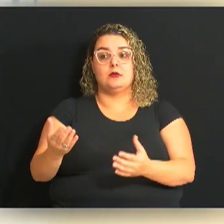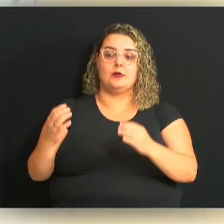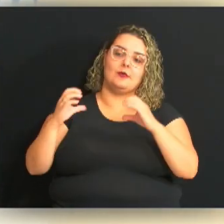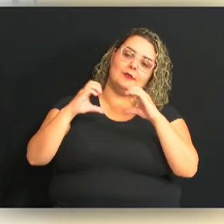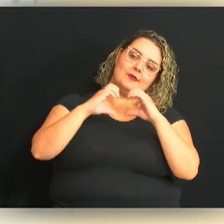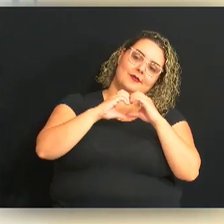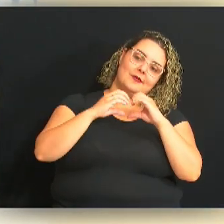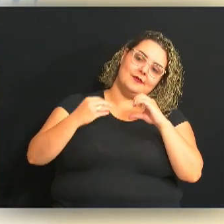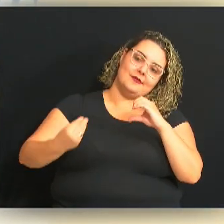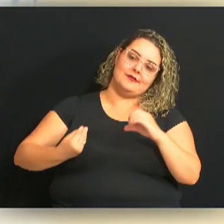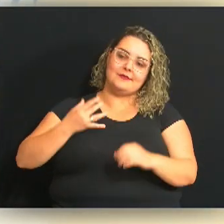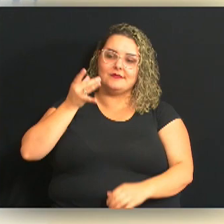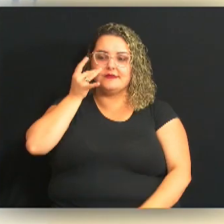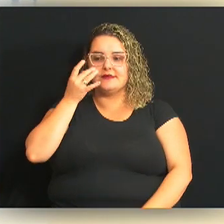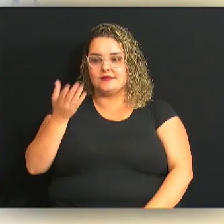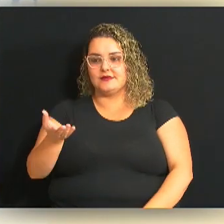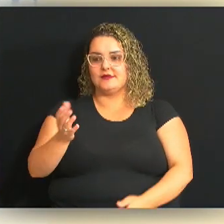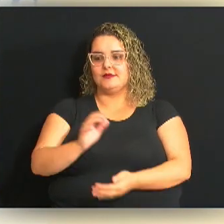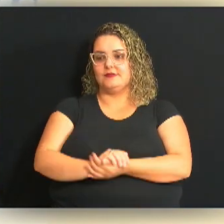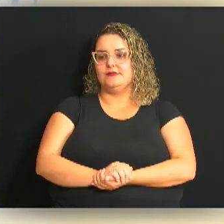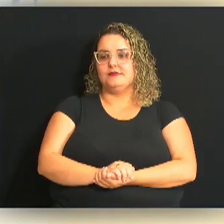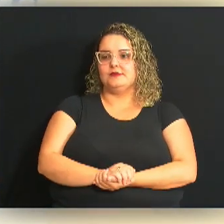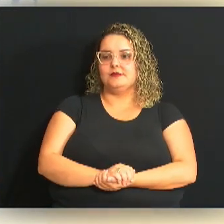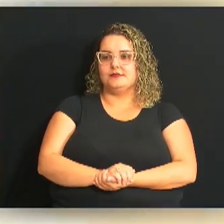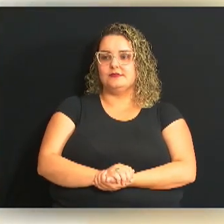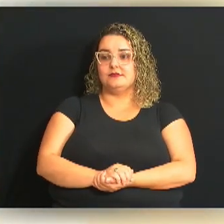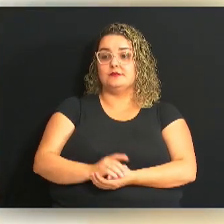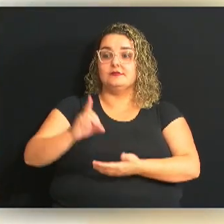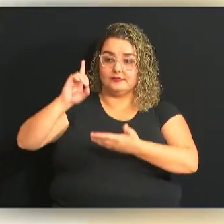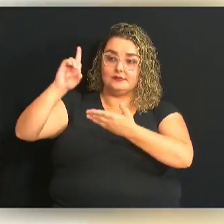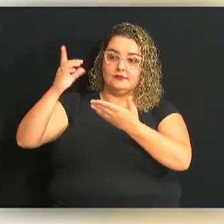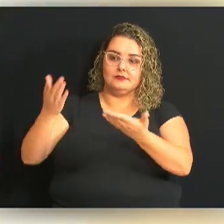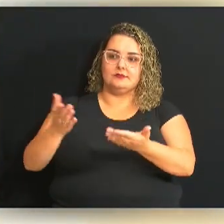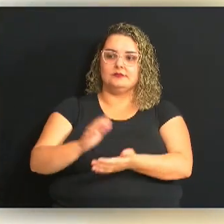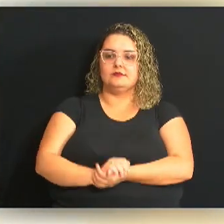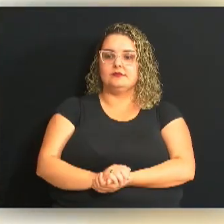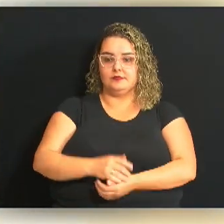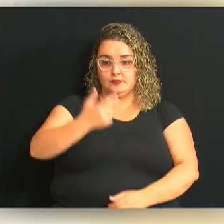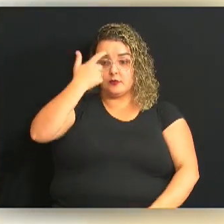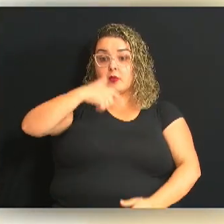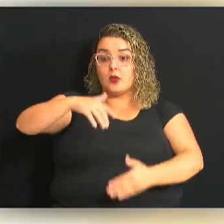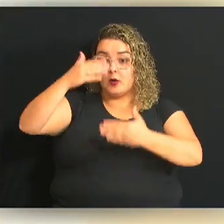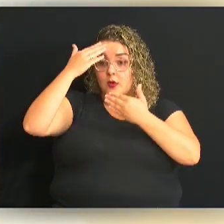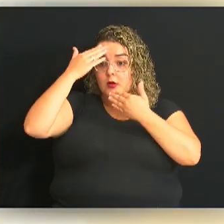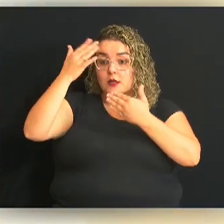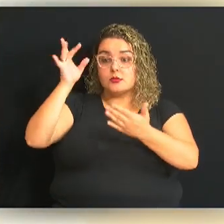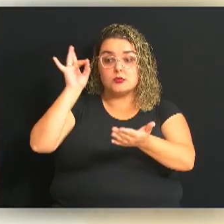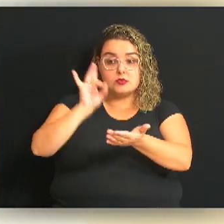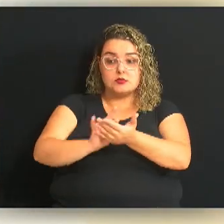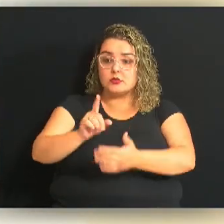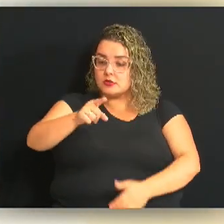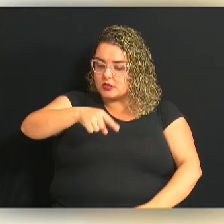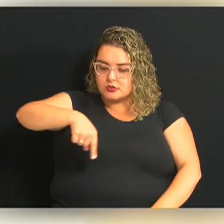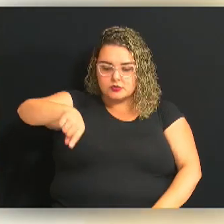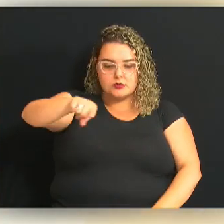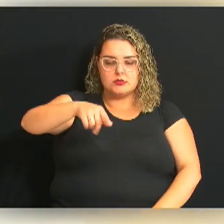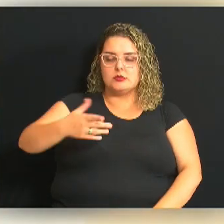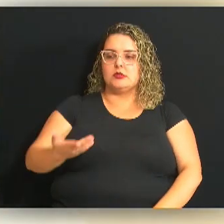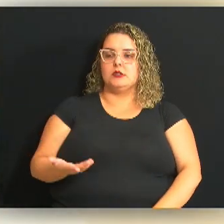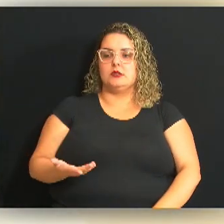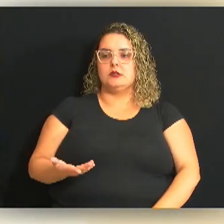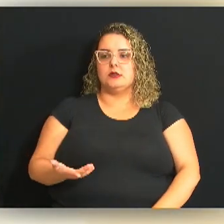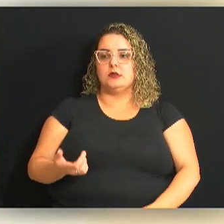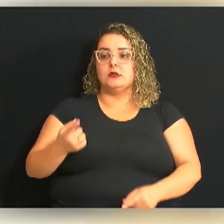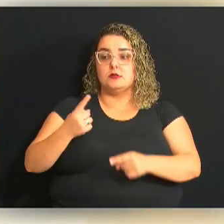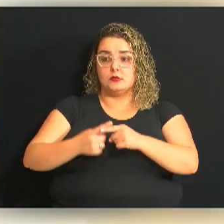aqui, né? E a Deus, né? Eu agradeço mesmo vocês, porque se